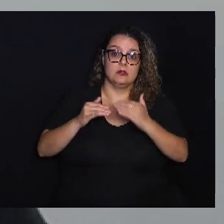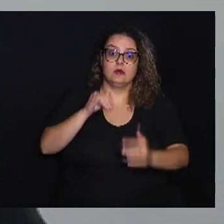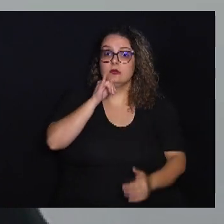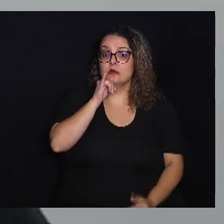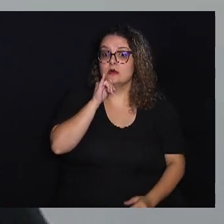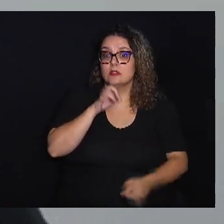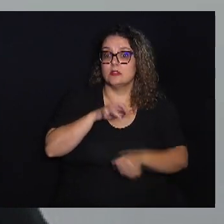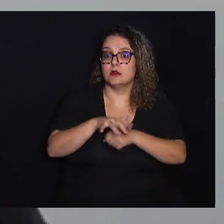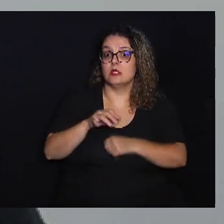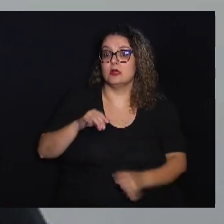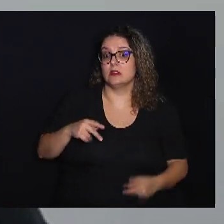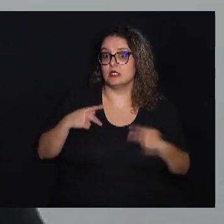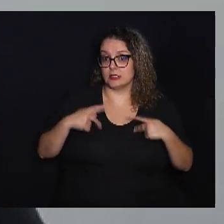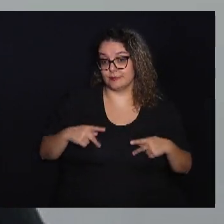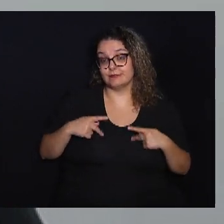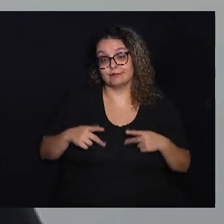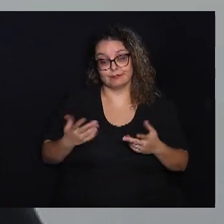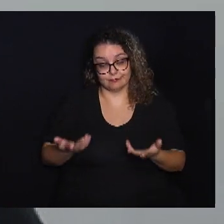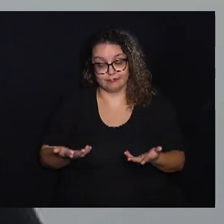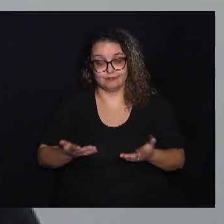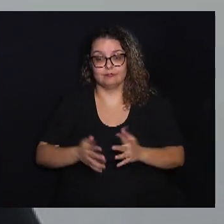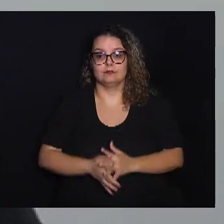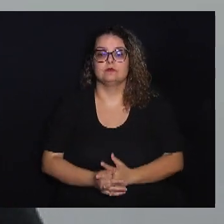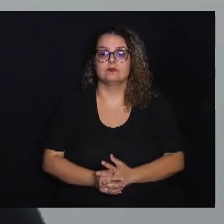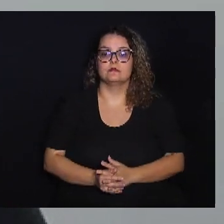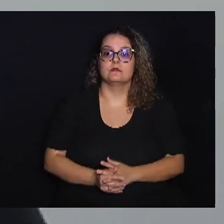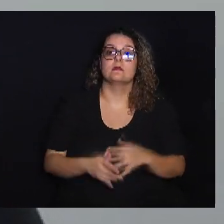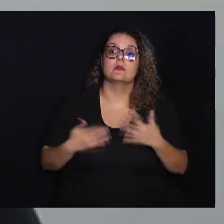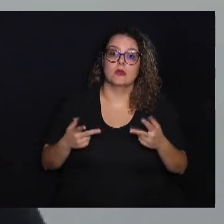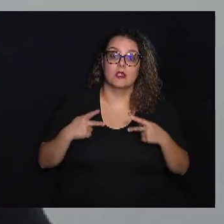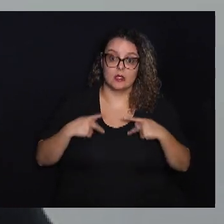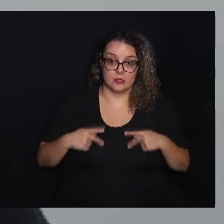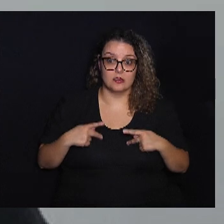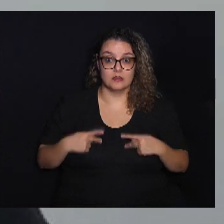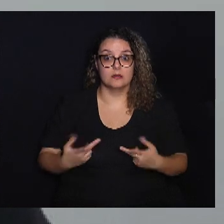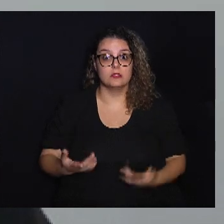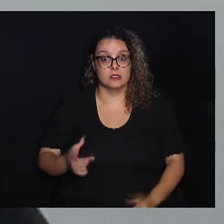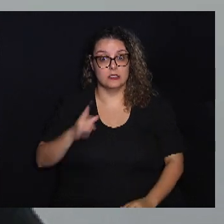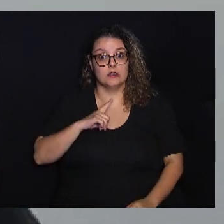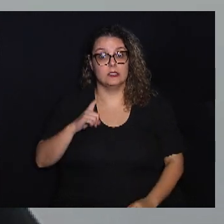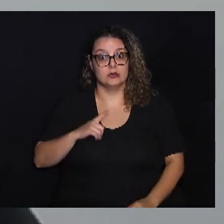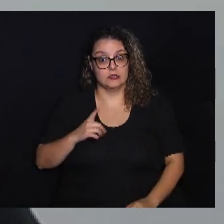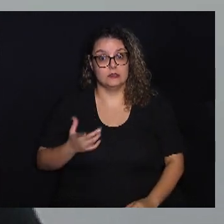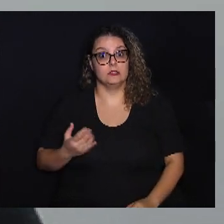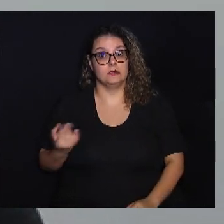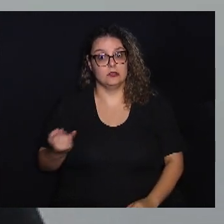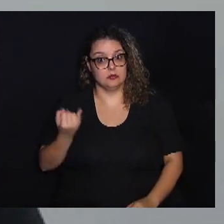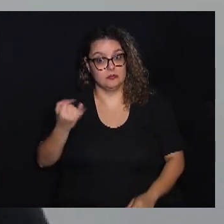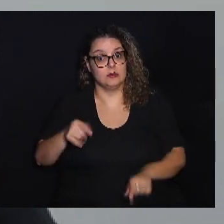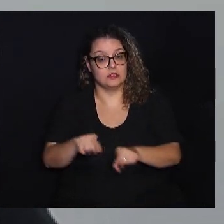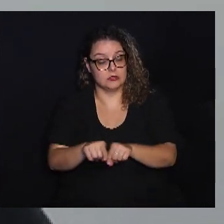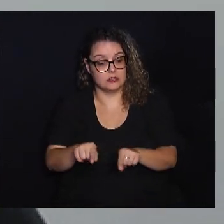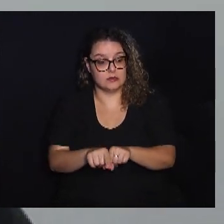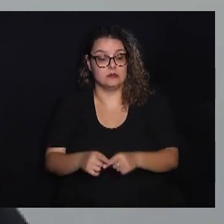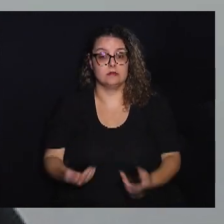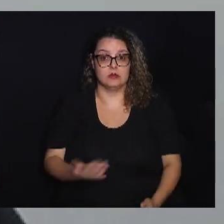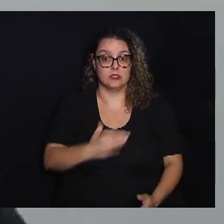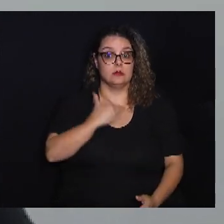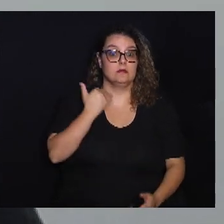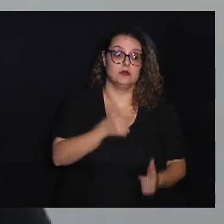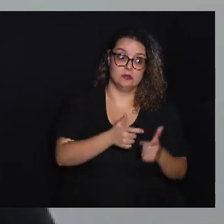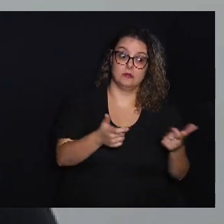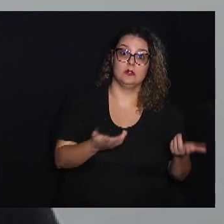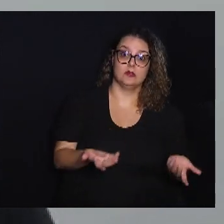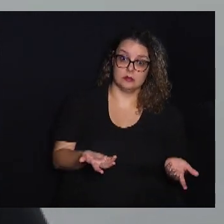a secura, o cheiro ruim, né, o desconforto respiratório, não é. A gente também está falando de mortalidade, né, e a longo